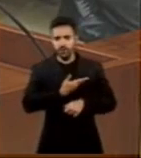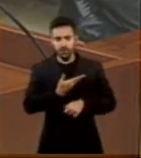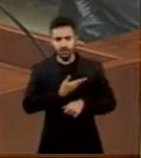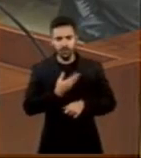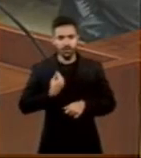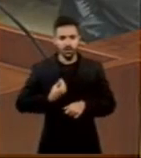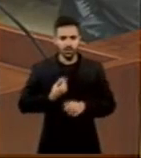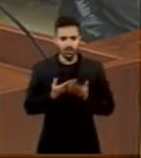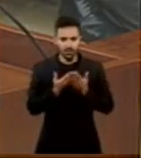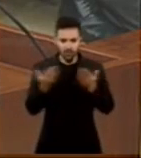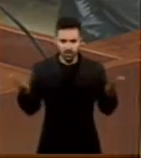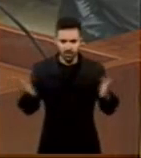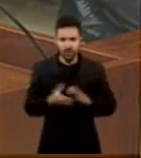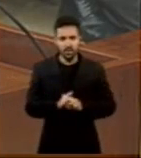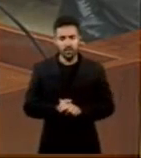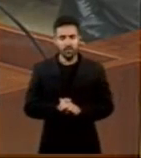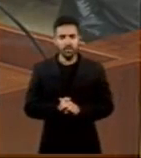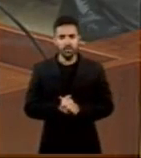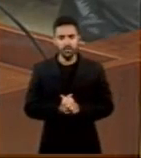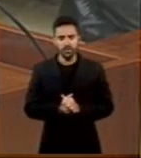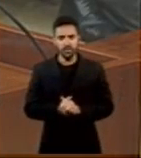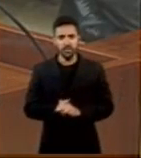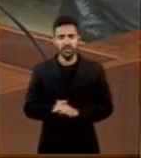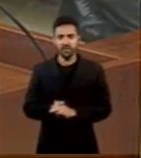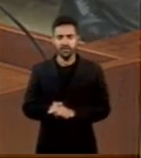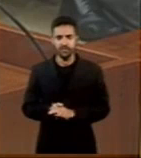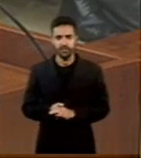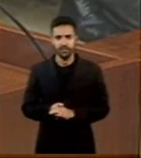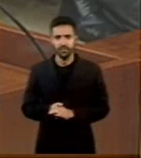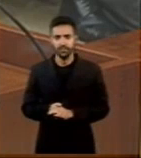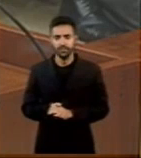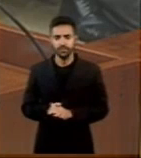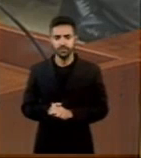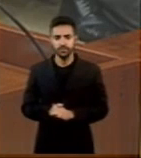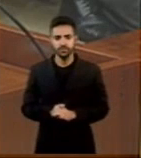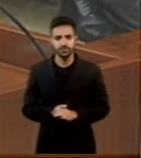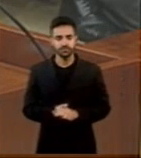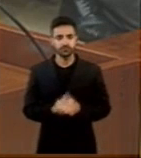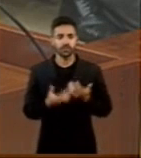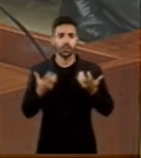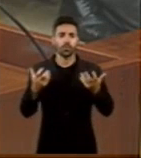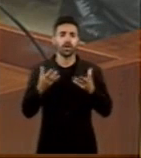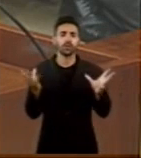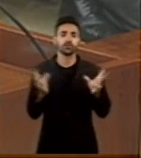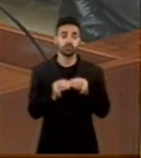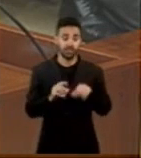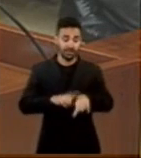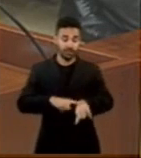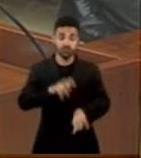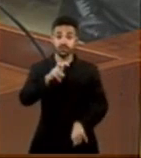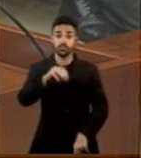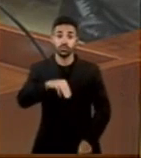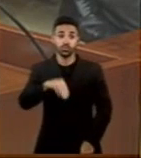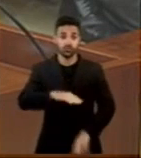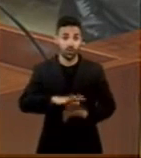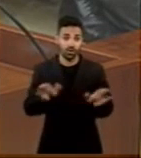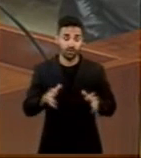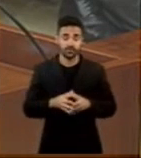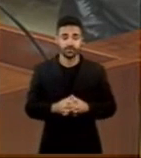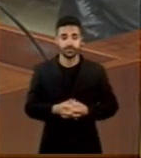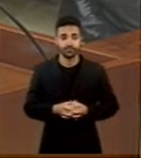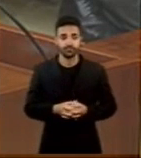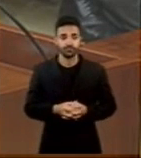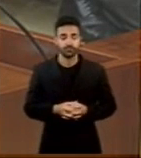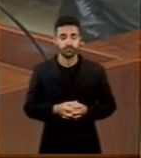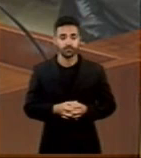presentes, eu gostaria de ser bem objetivo nesses meus 5 minutos e dizer o seguinte: